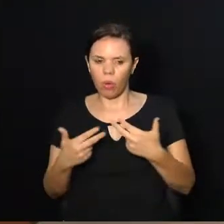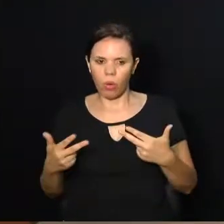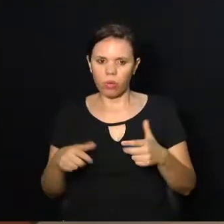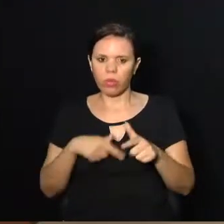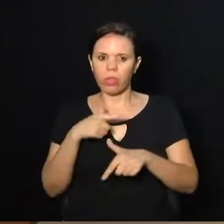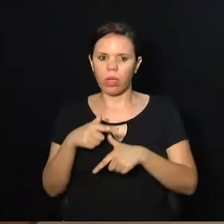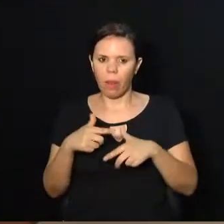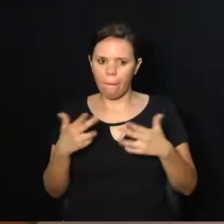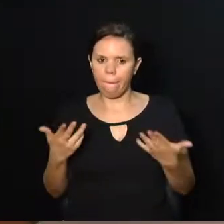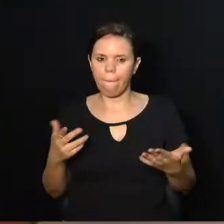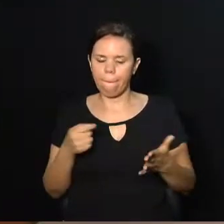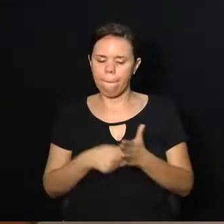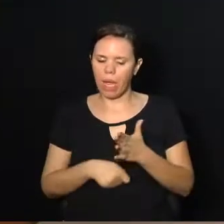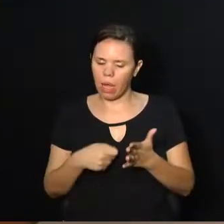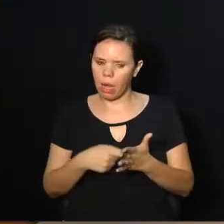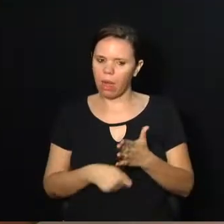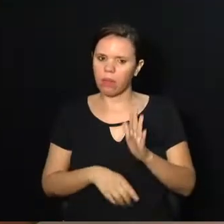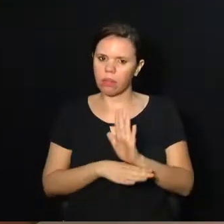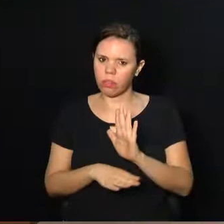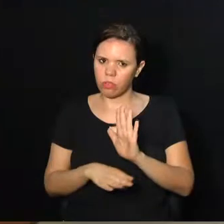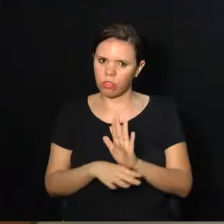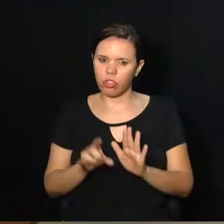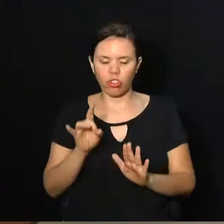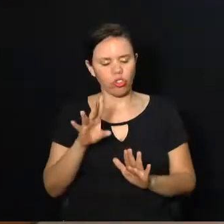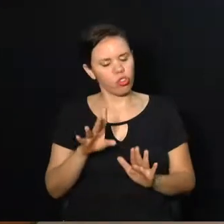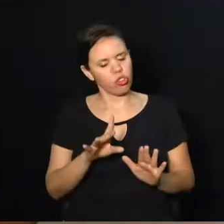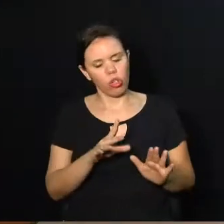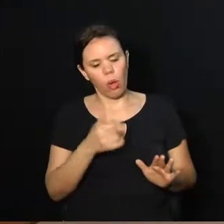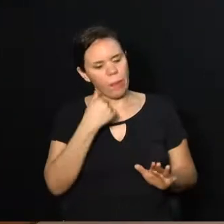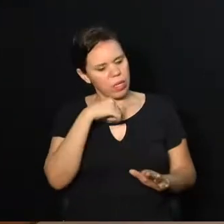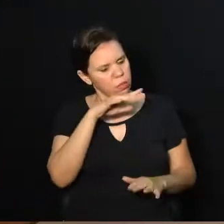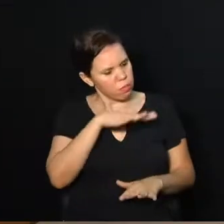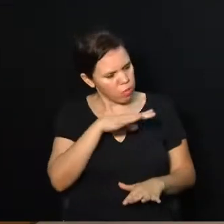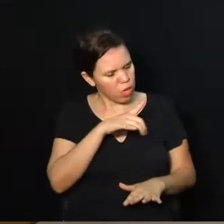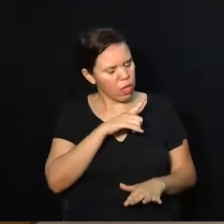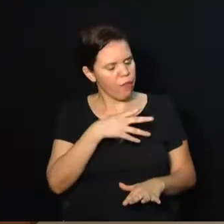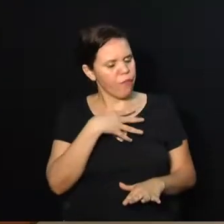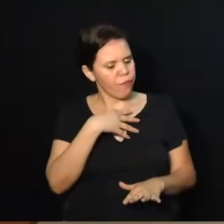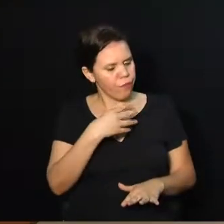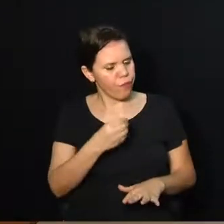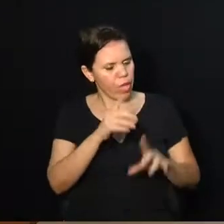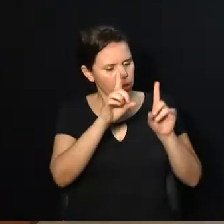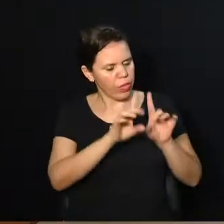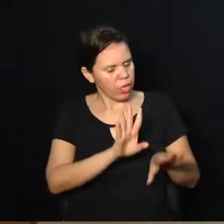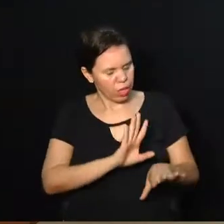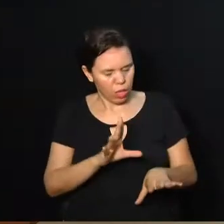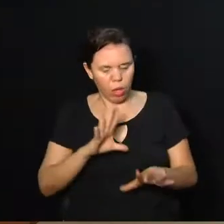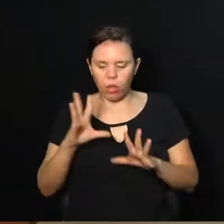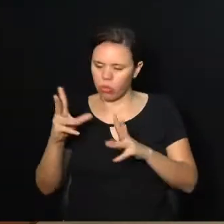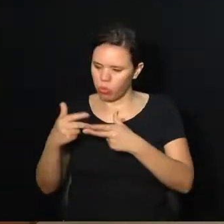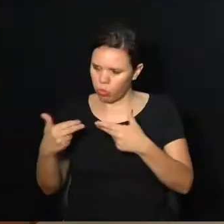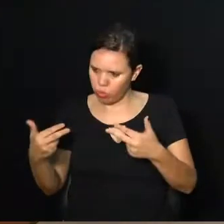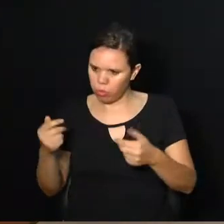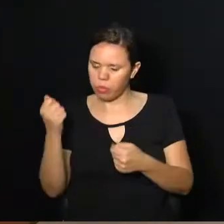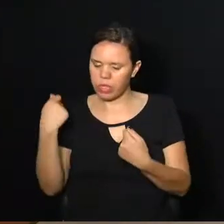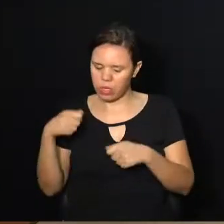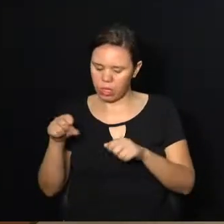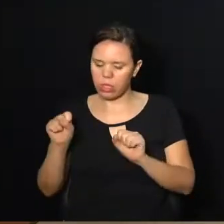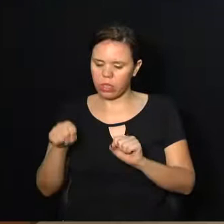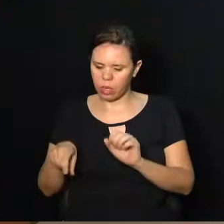outra causa. Então, não necessariamente para aquelas mães que têm os filhos assistidos ali. E, de repente, a gente